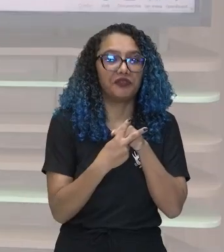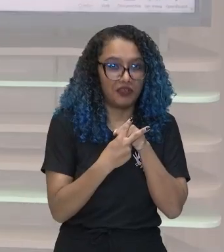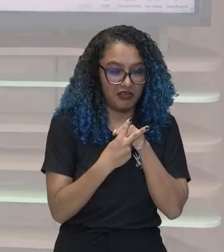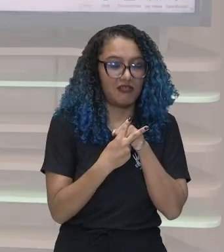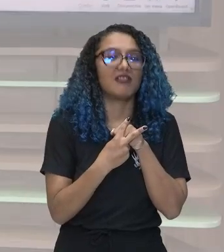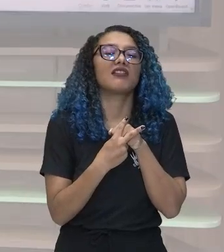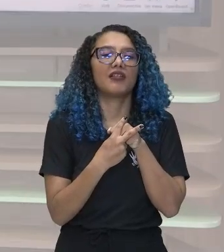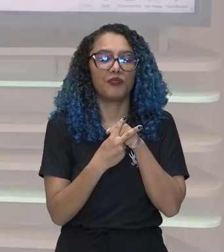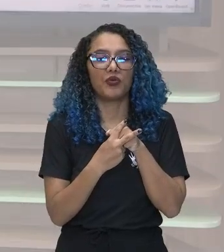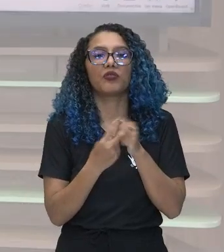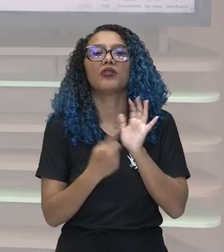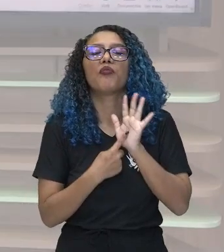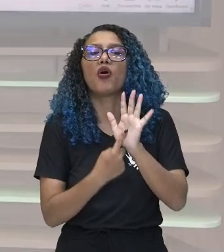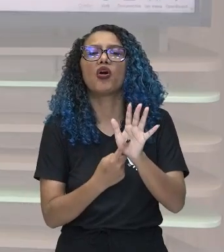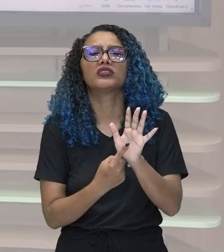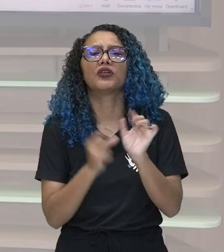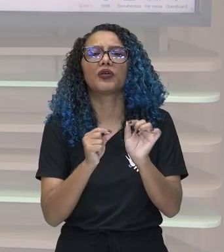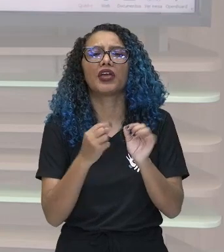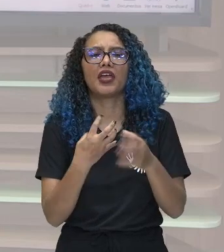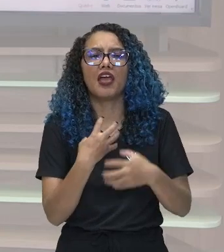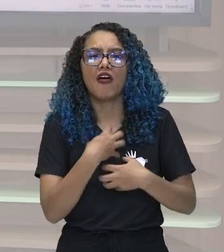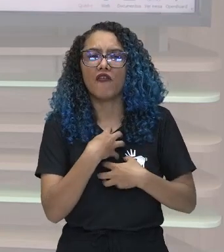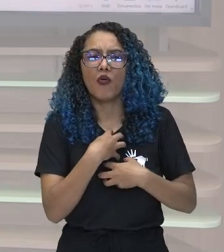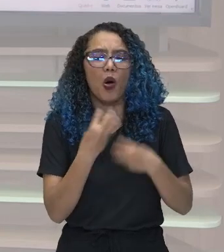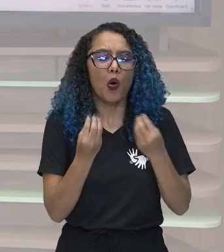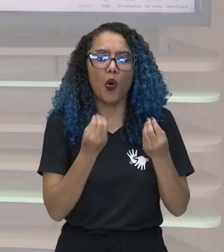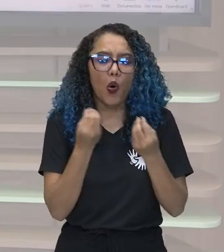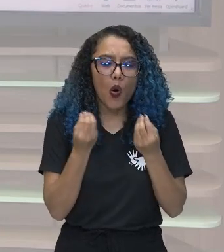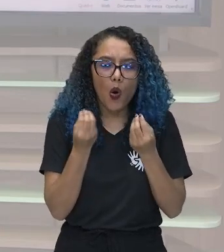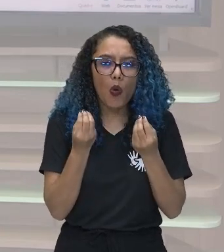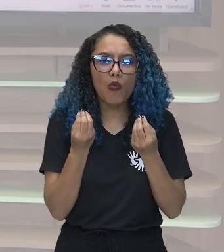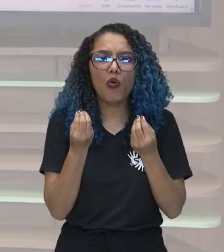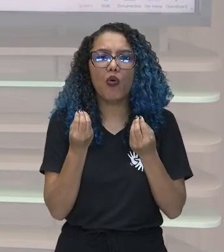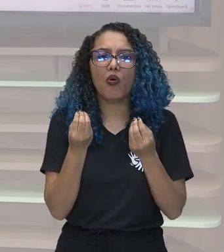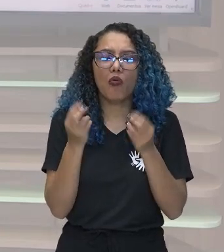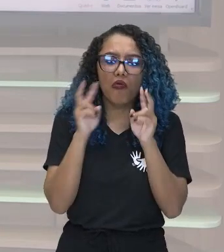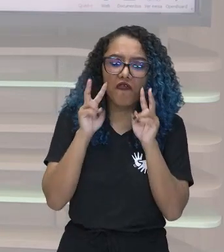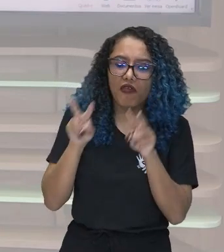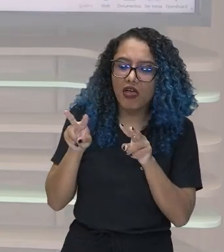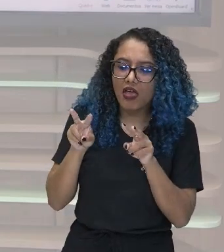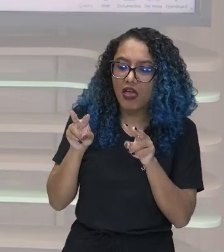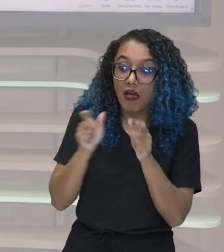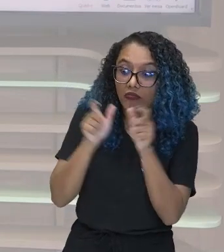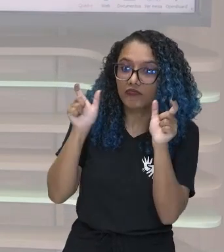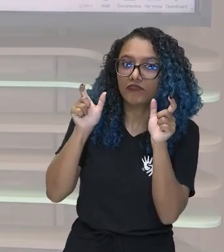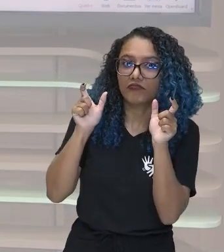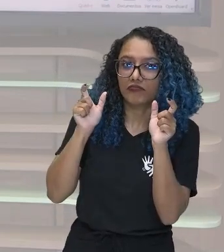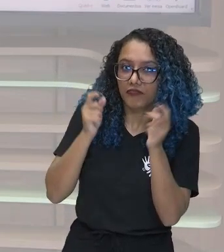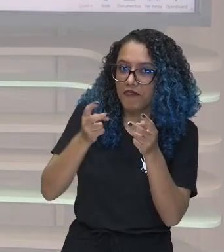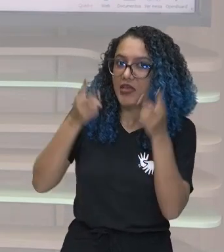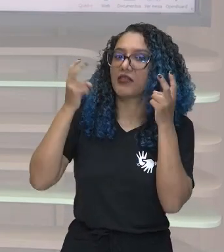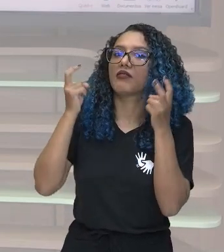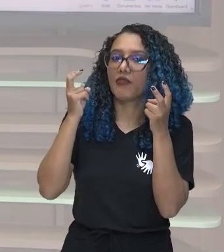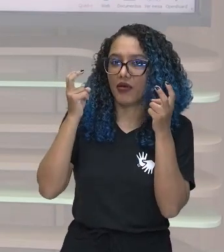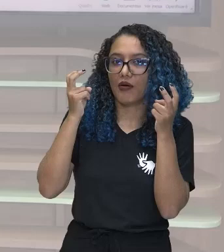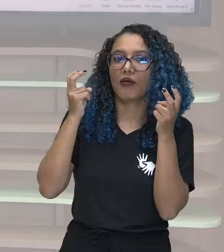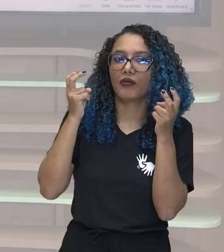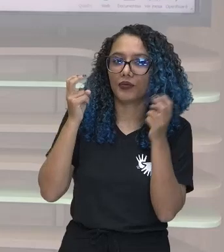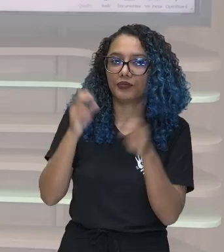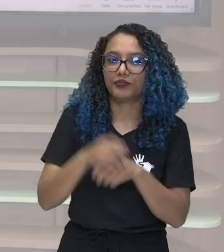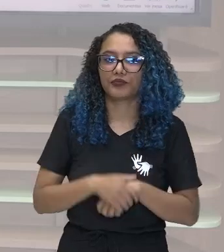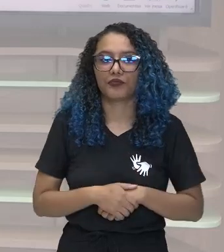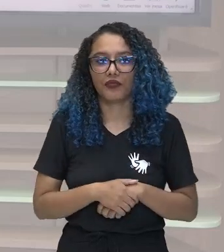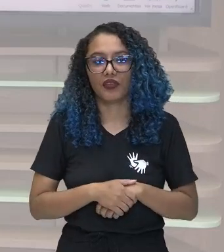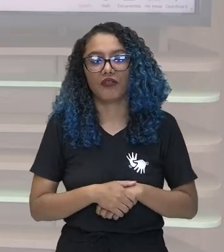O modo como as pessoas acompanhavam. Então, notem aí que ele é um advérbio, tá? Então, ele vai